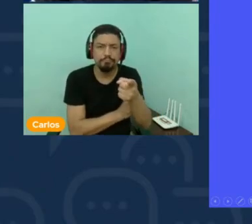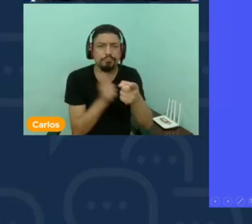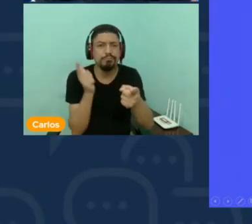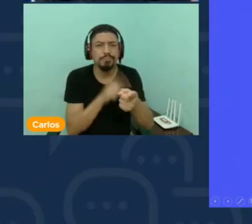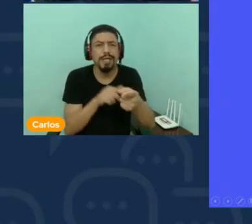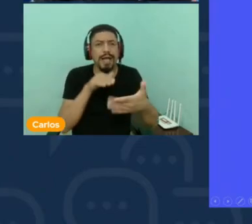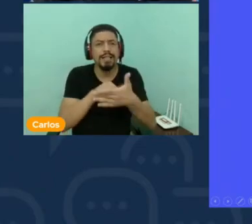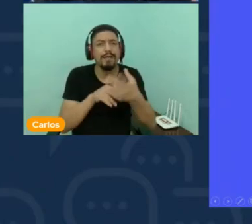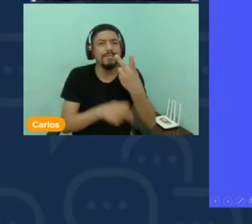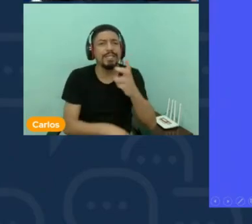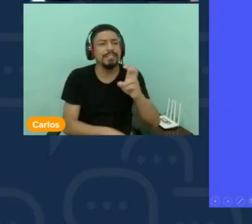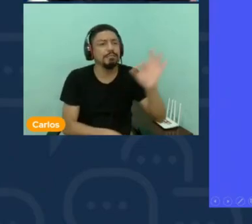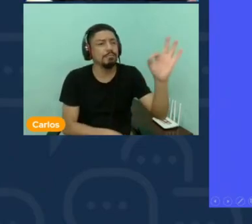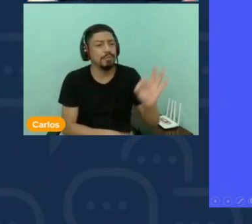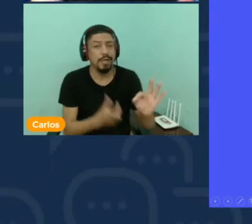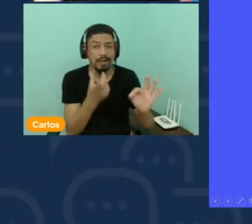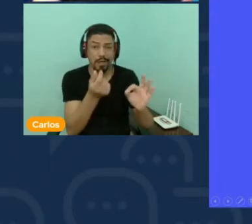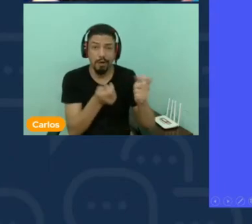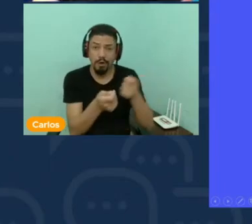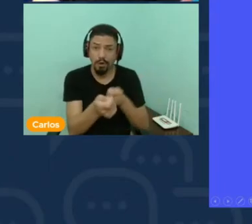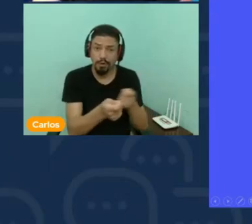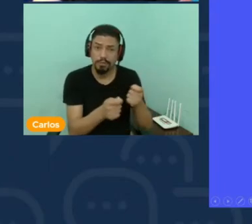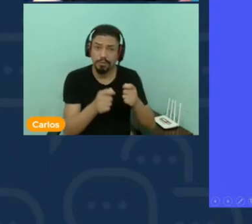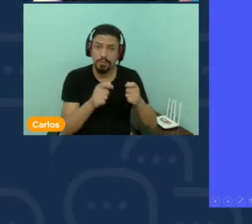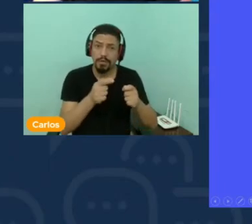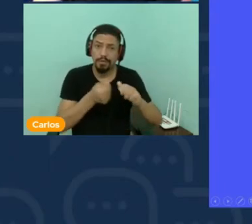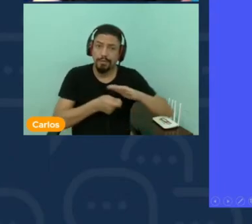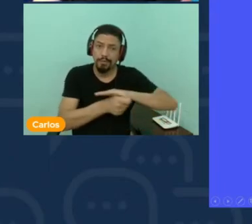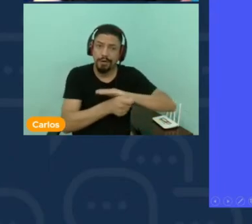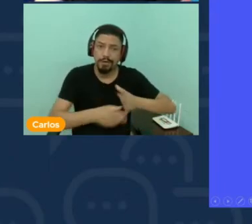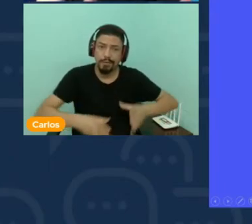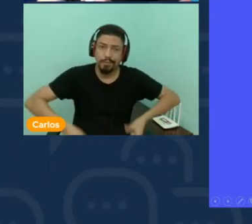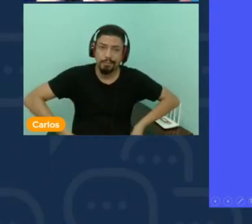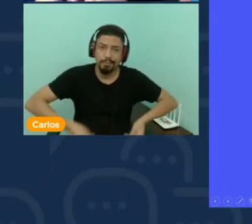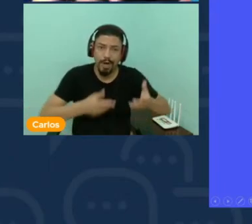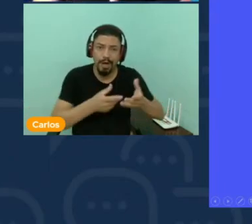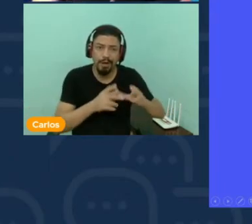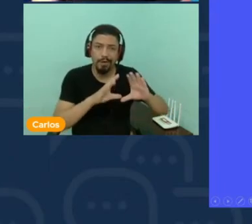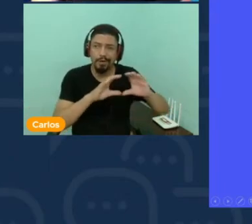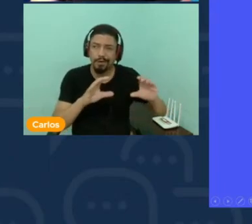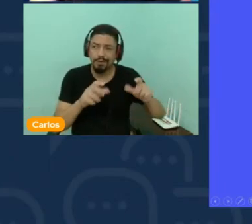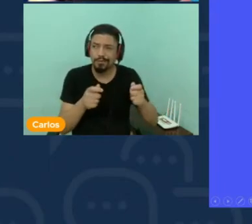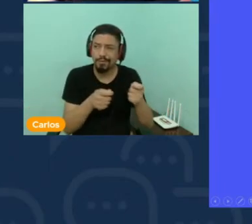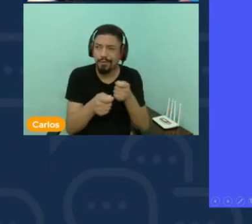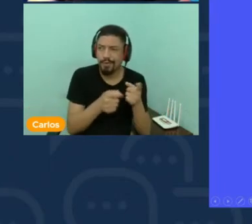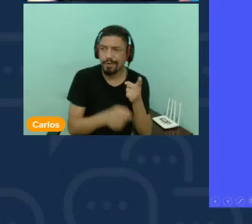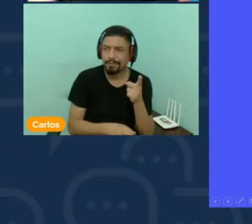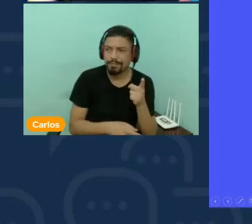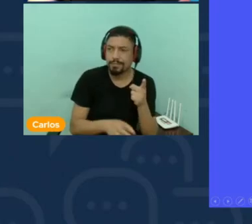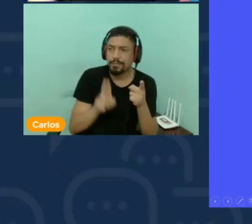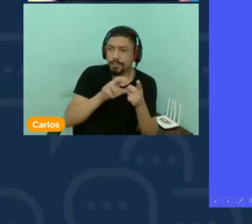25% dos custos que você tem em nuvem, uma vez ele habilitado e você utilizando esse